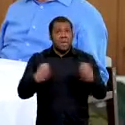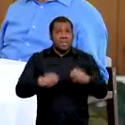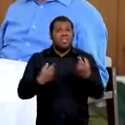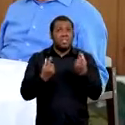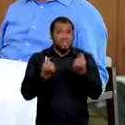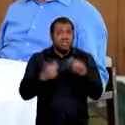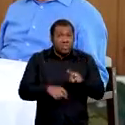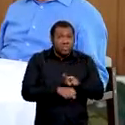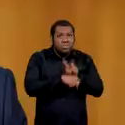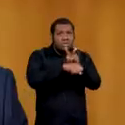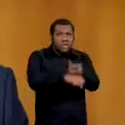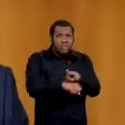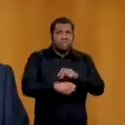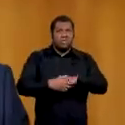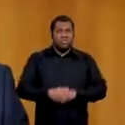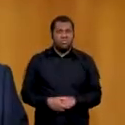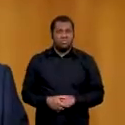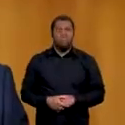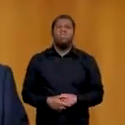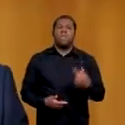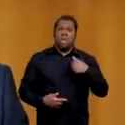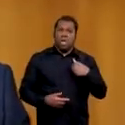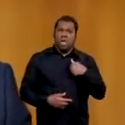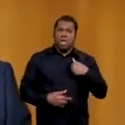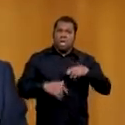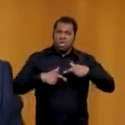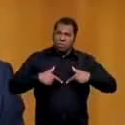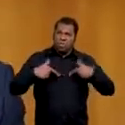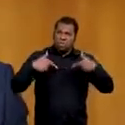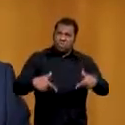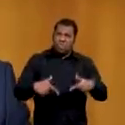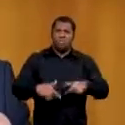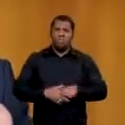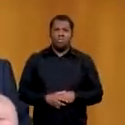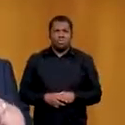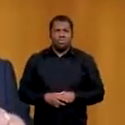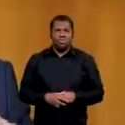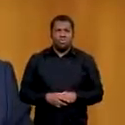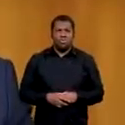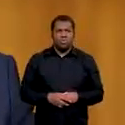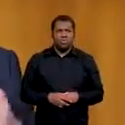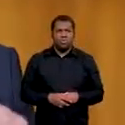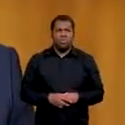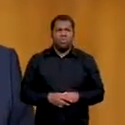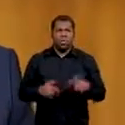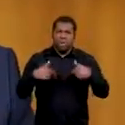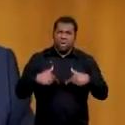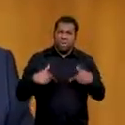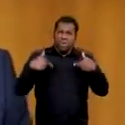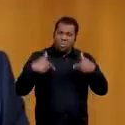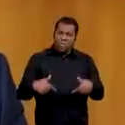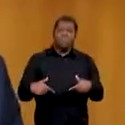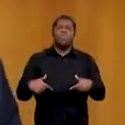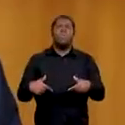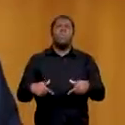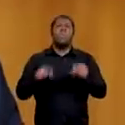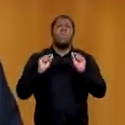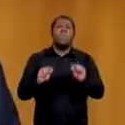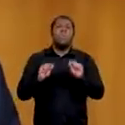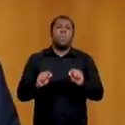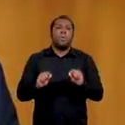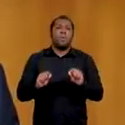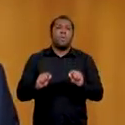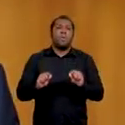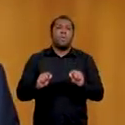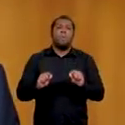eu defendo um Estado forte, um Estado que não seja empresário, que não seja um Estado estatal, mas que seja um